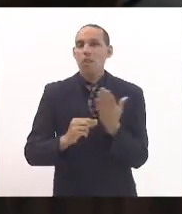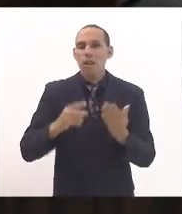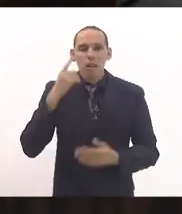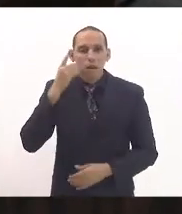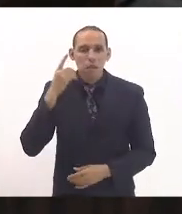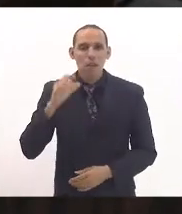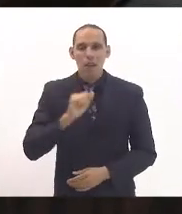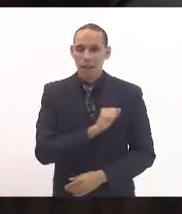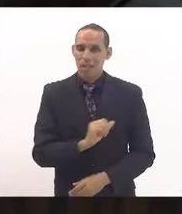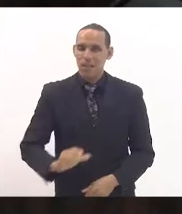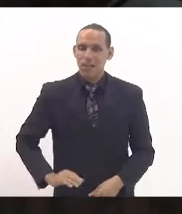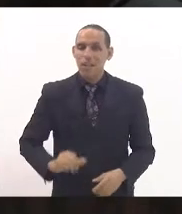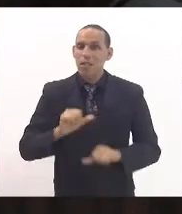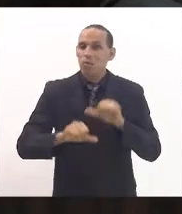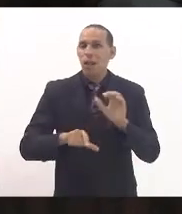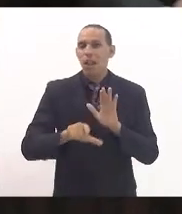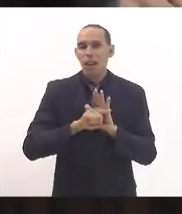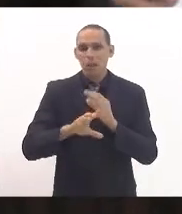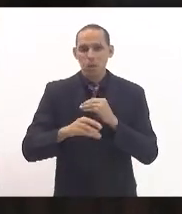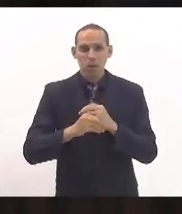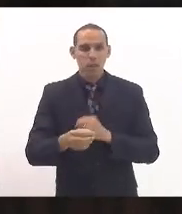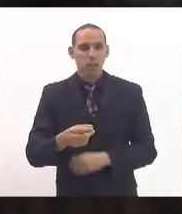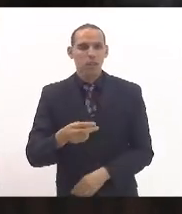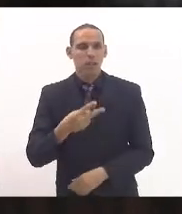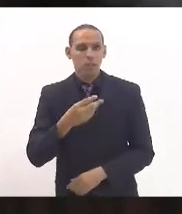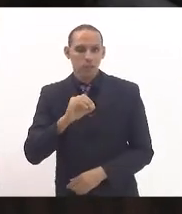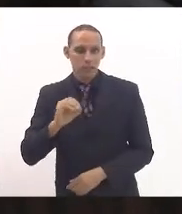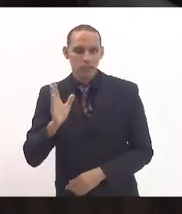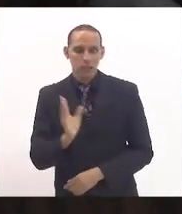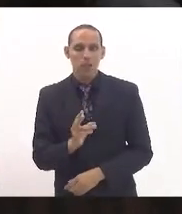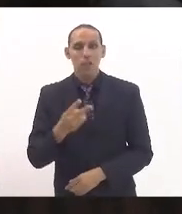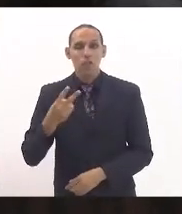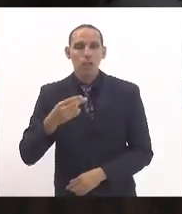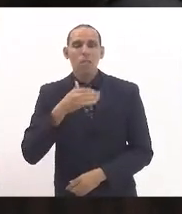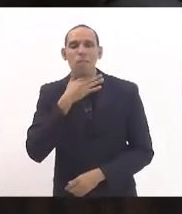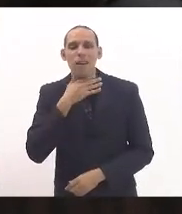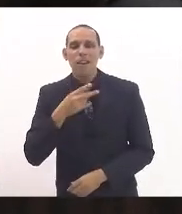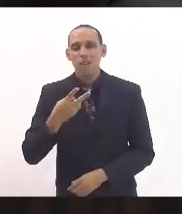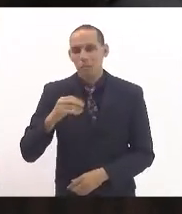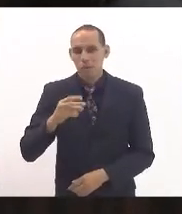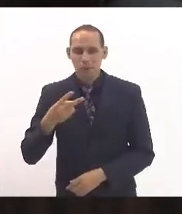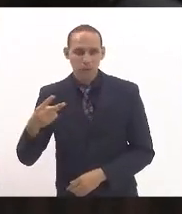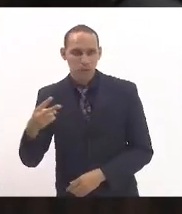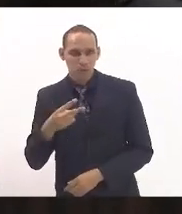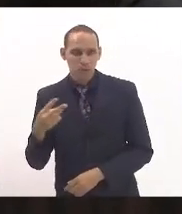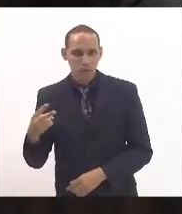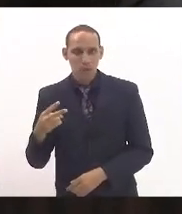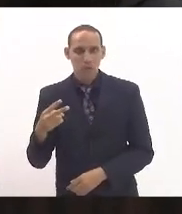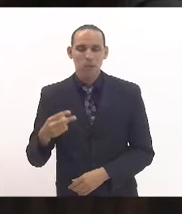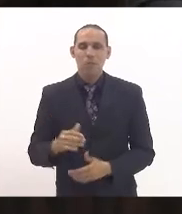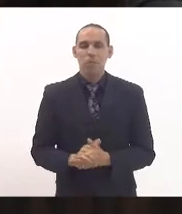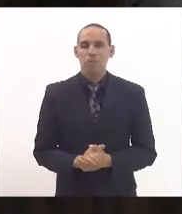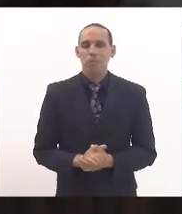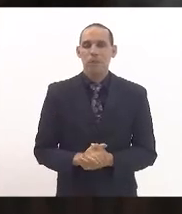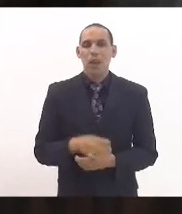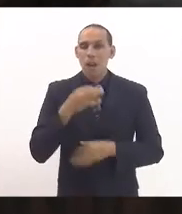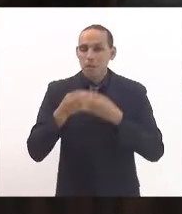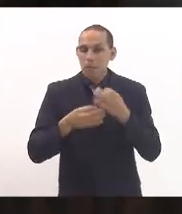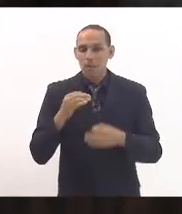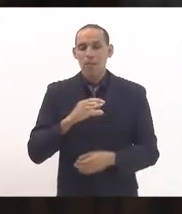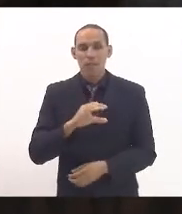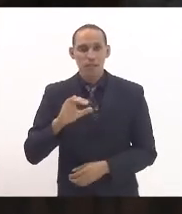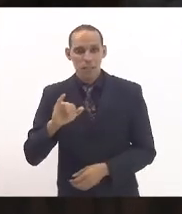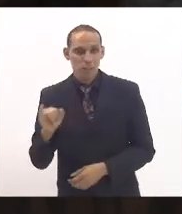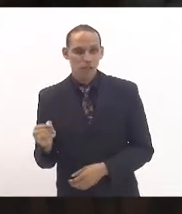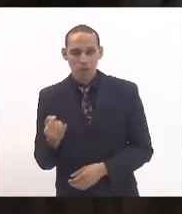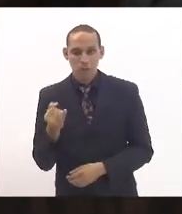André Ceciliano, que altera a lei complementar 200 de 2 de março. De 22 e da outras providências. Pareceres da Comissão de Constituição e Justiça